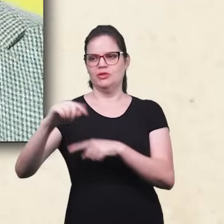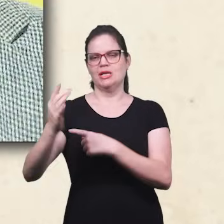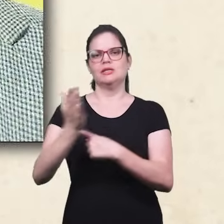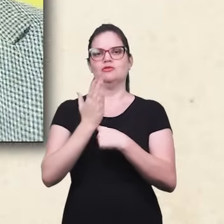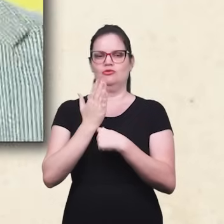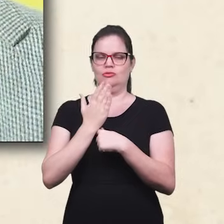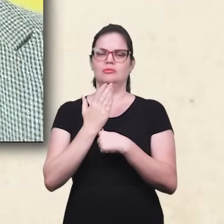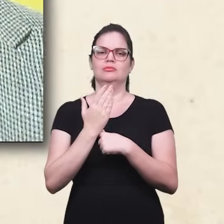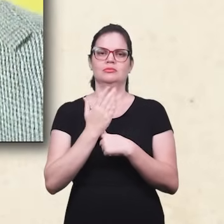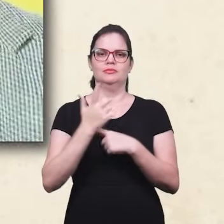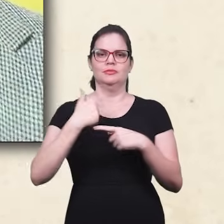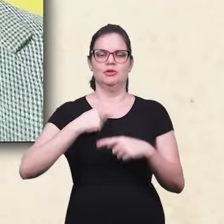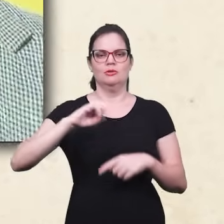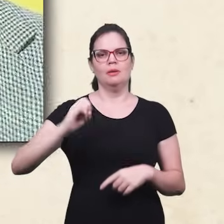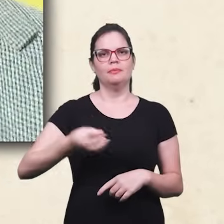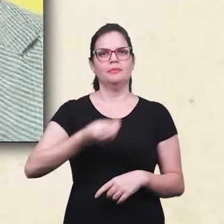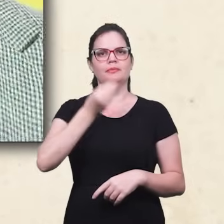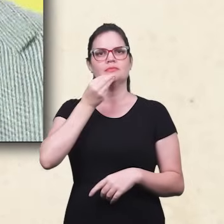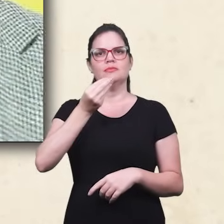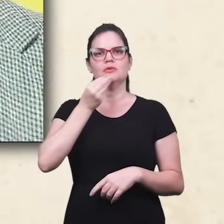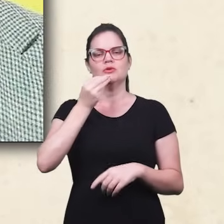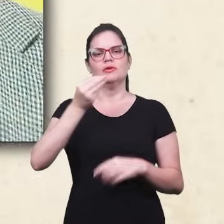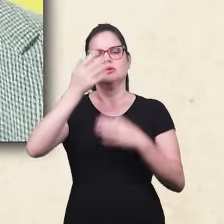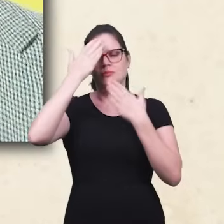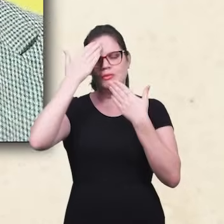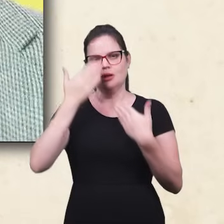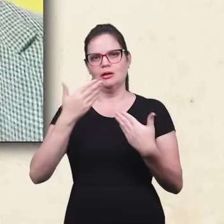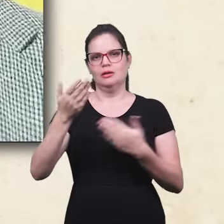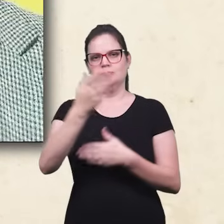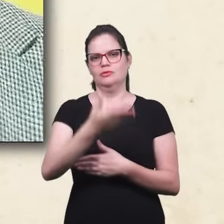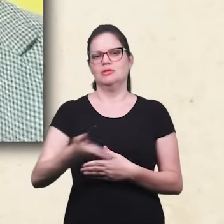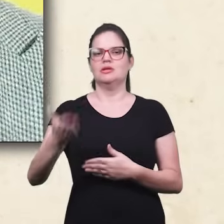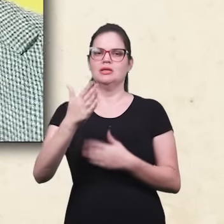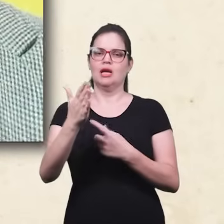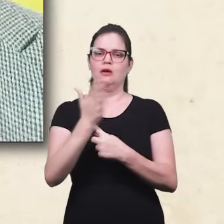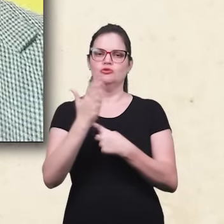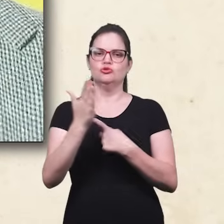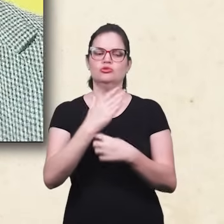ajuda. Queremos aproveitar este momento para agradecer